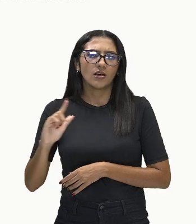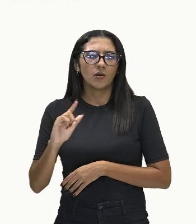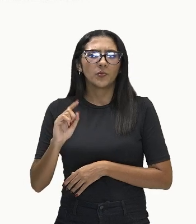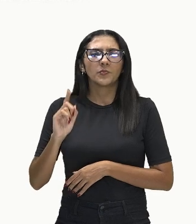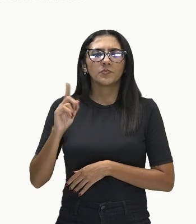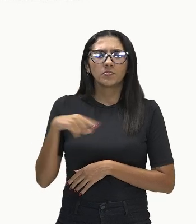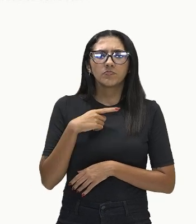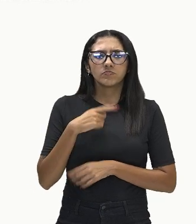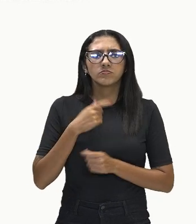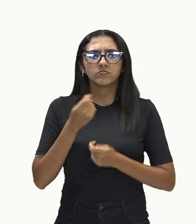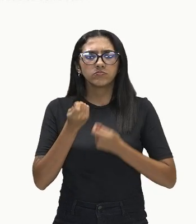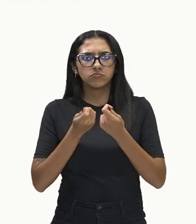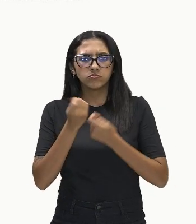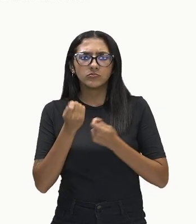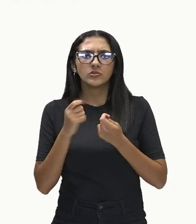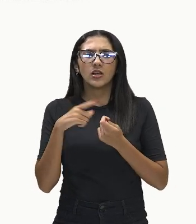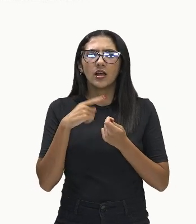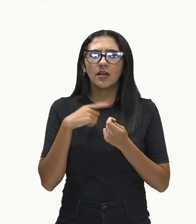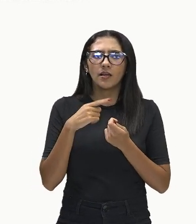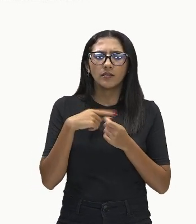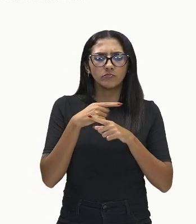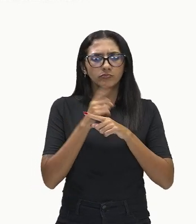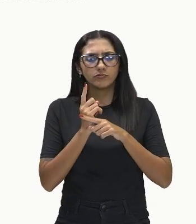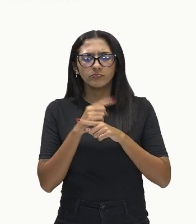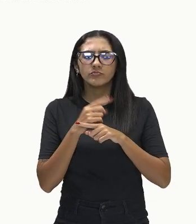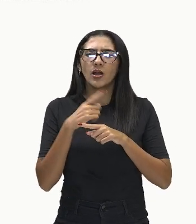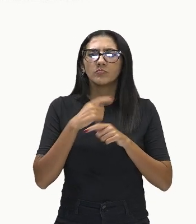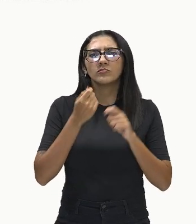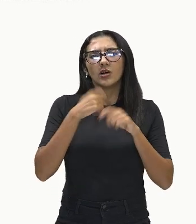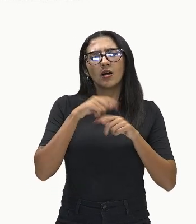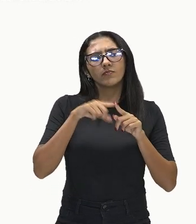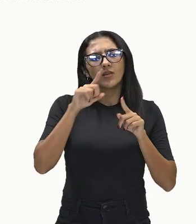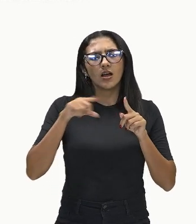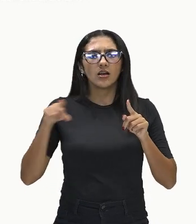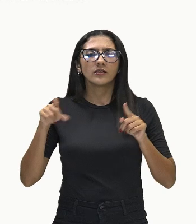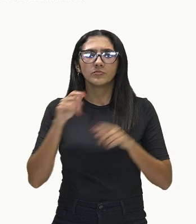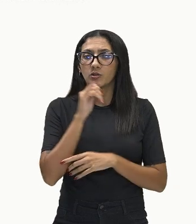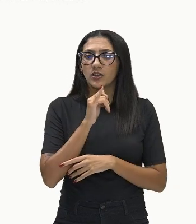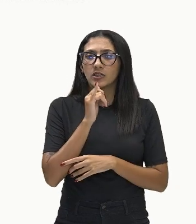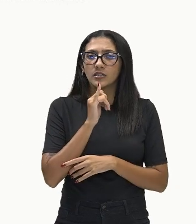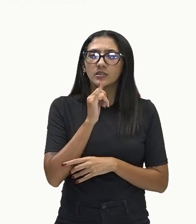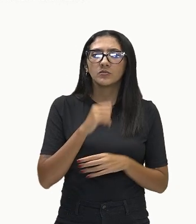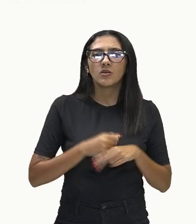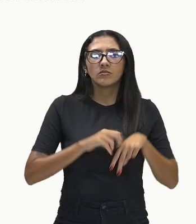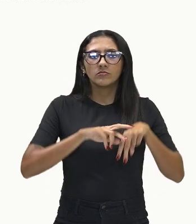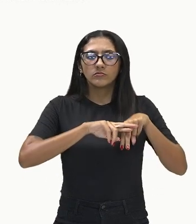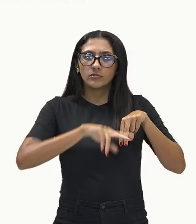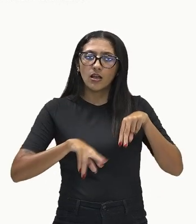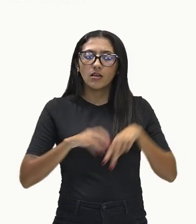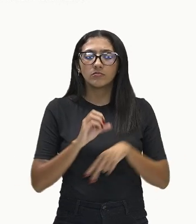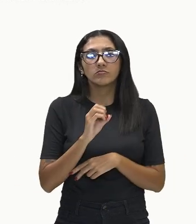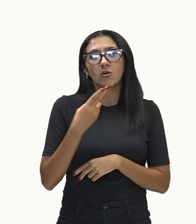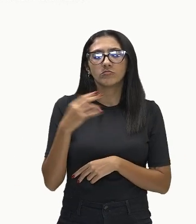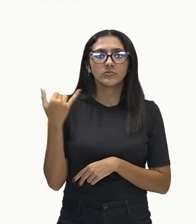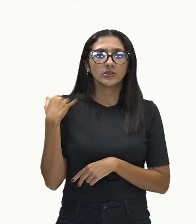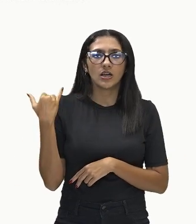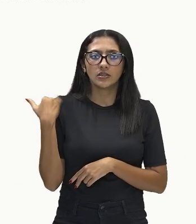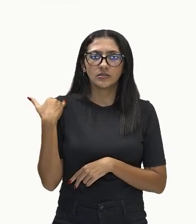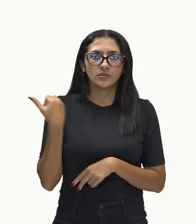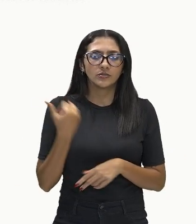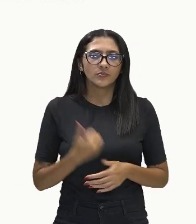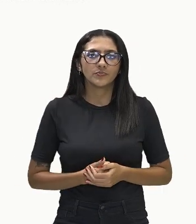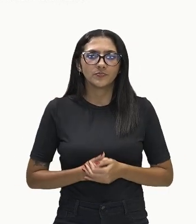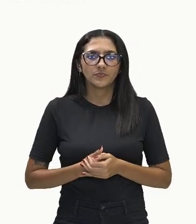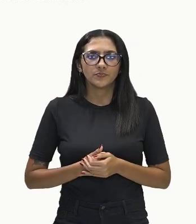de metabolismo basal pode variar de acordo, por exemplo, com sexo e idade. Essa taxa